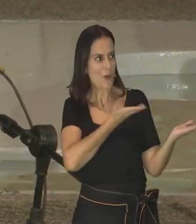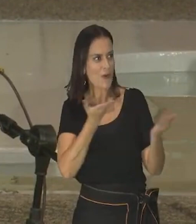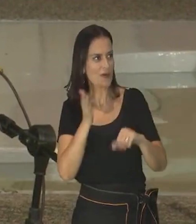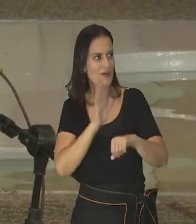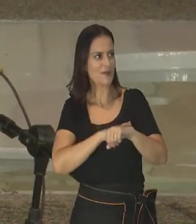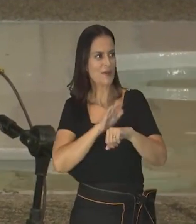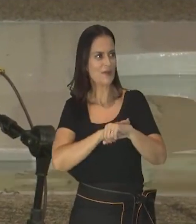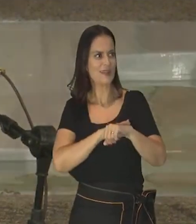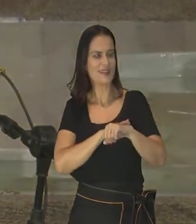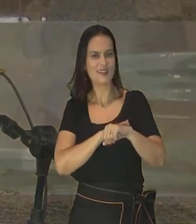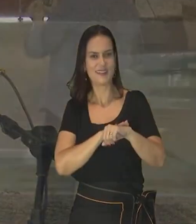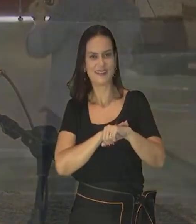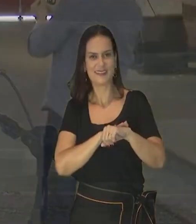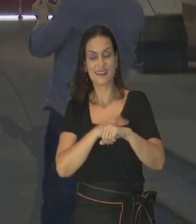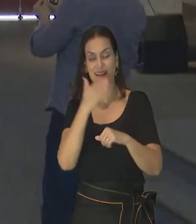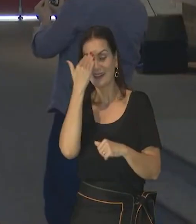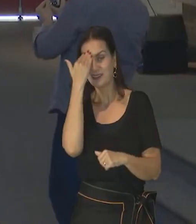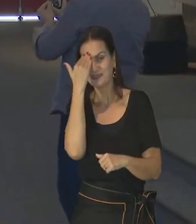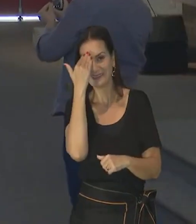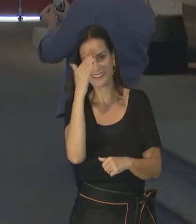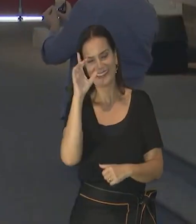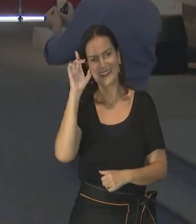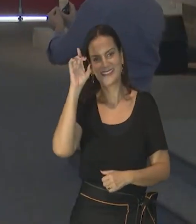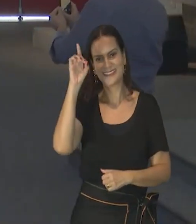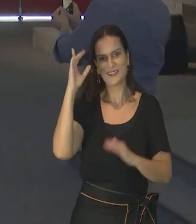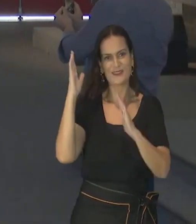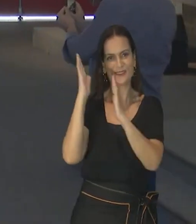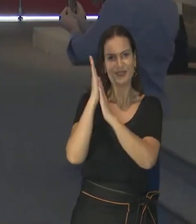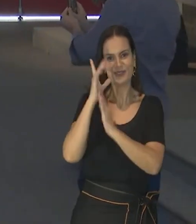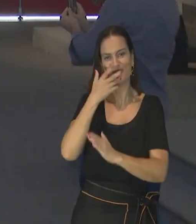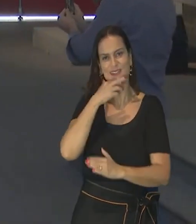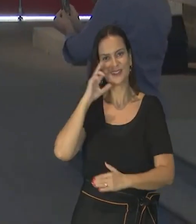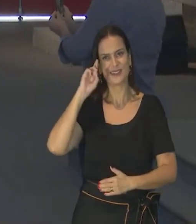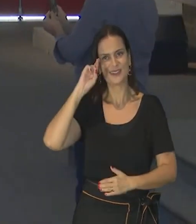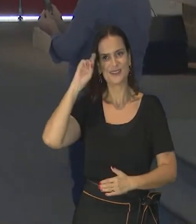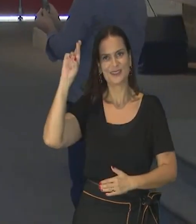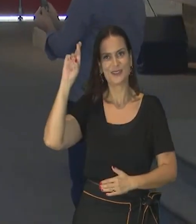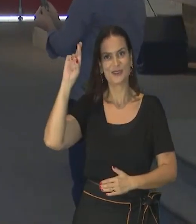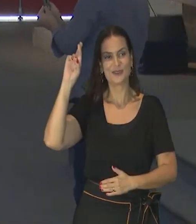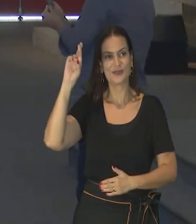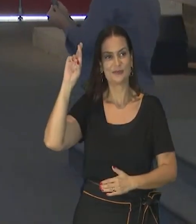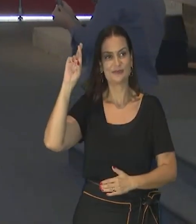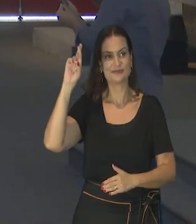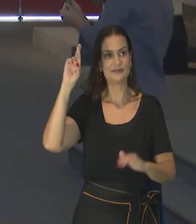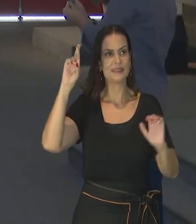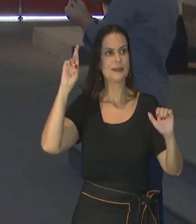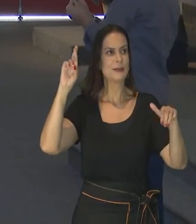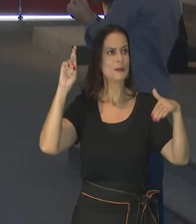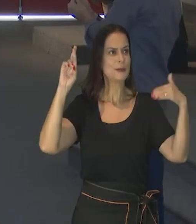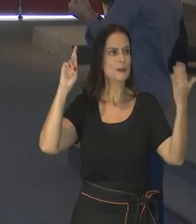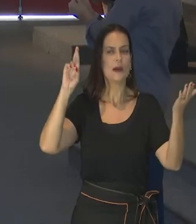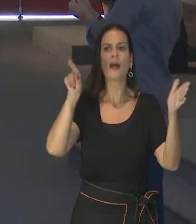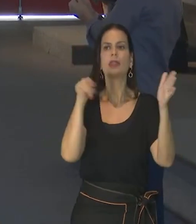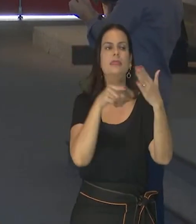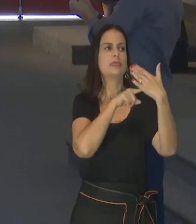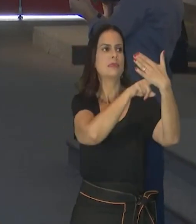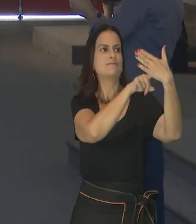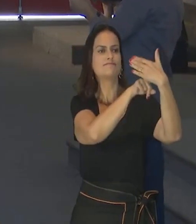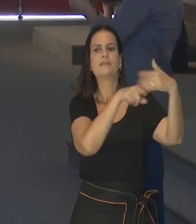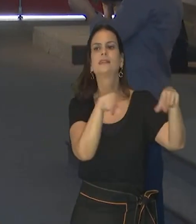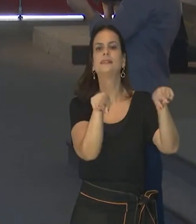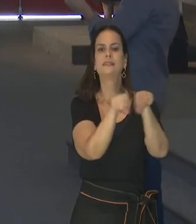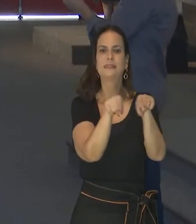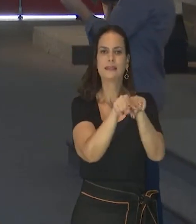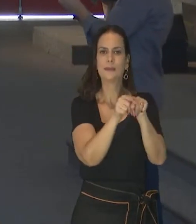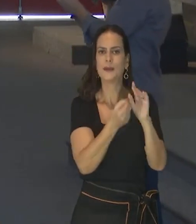momento. Nós agradecemos a Deus, louvamos ao Senhor. Lá atrás, também à minha esquerda, nós temos também